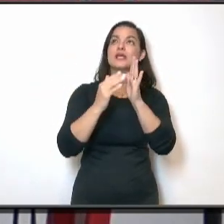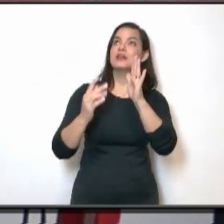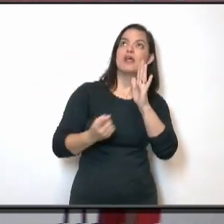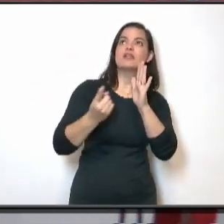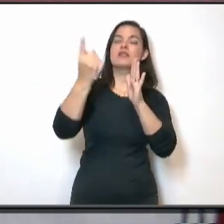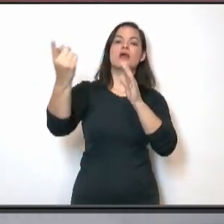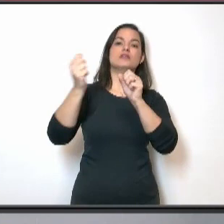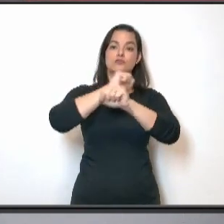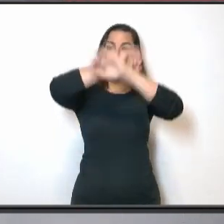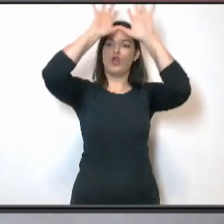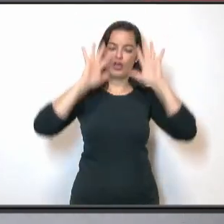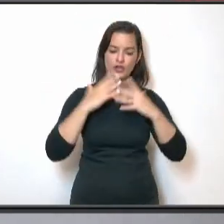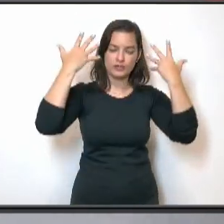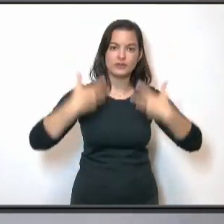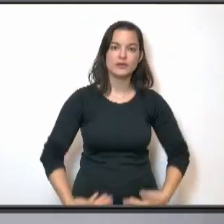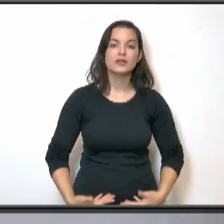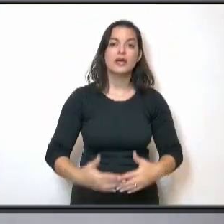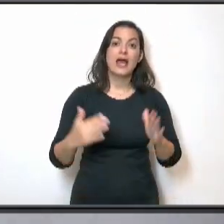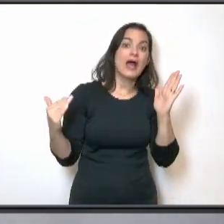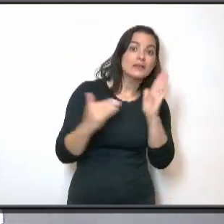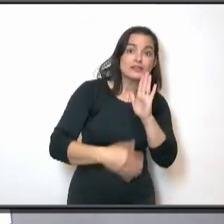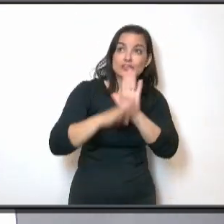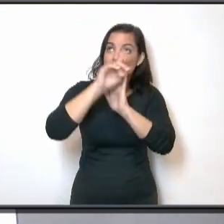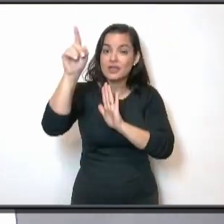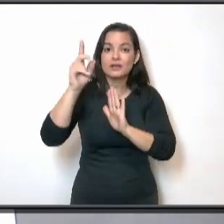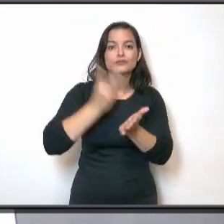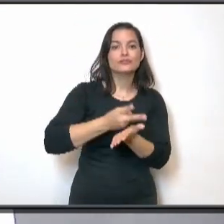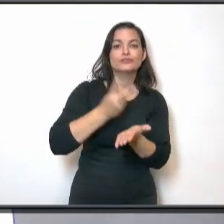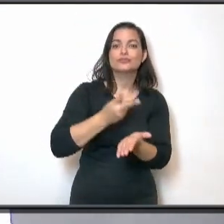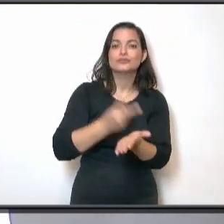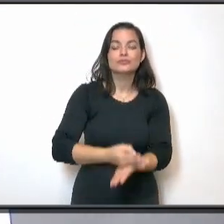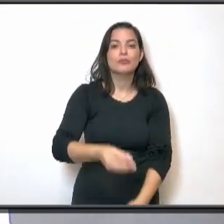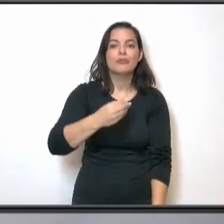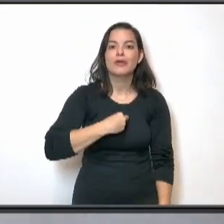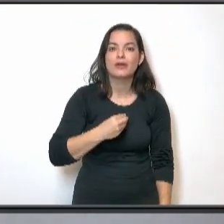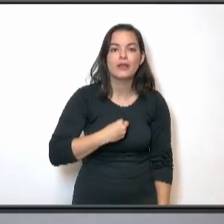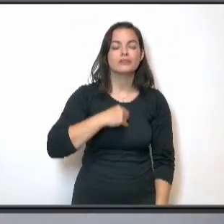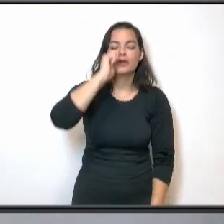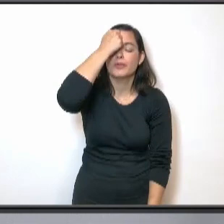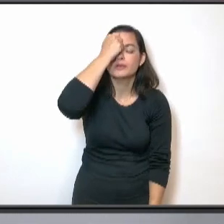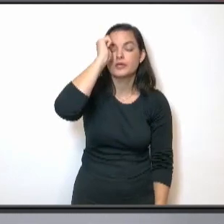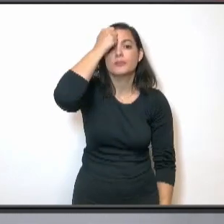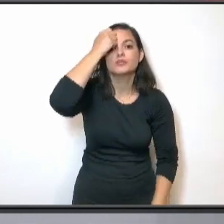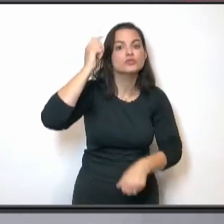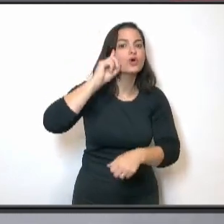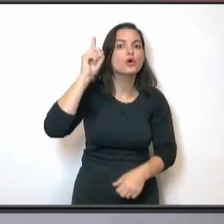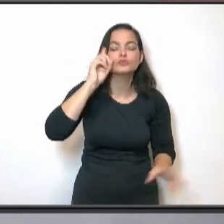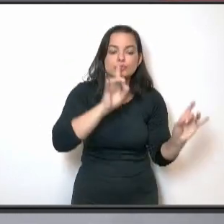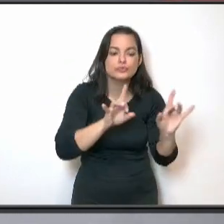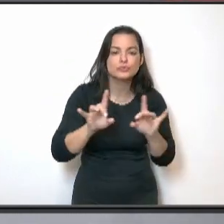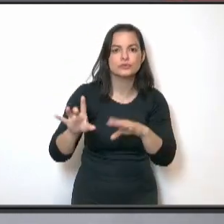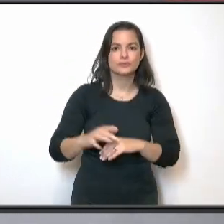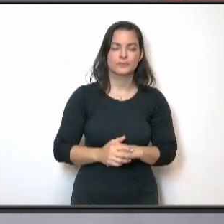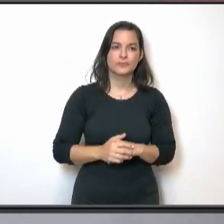Mas até chegar lá, o nosso caminho é de pecadores que se arrependem. E como nós sabemos,